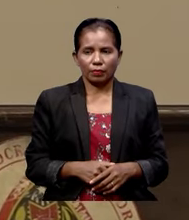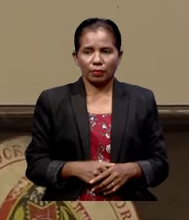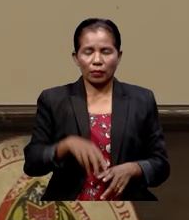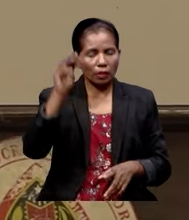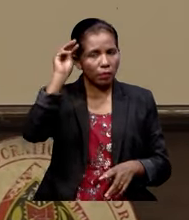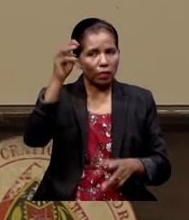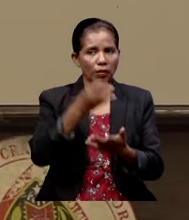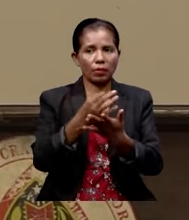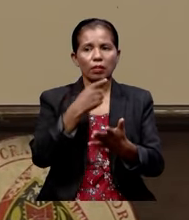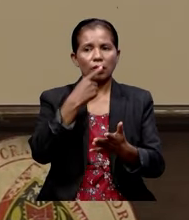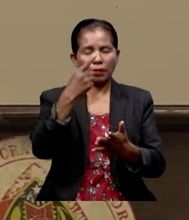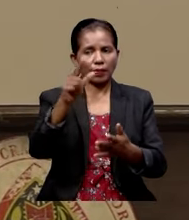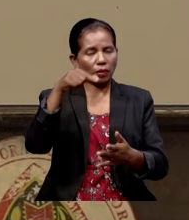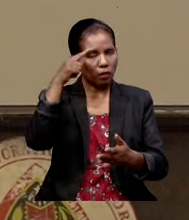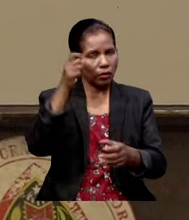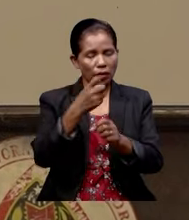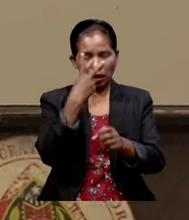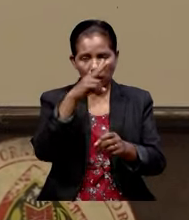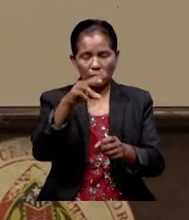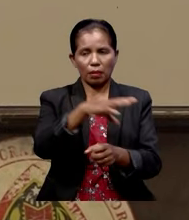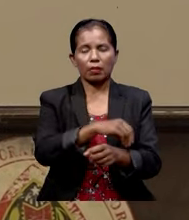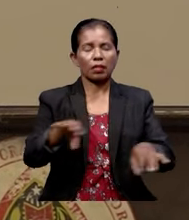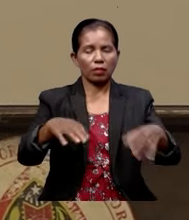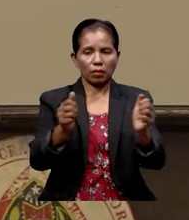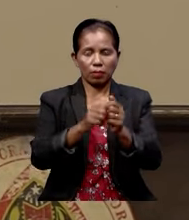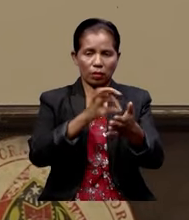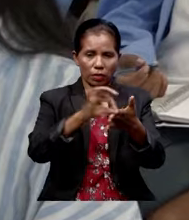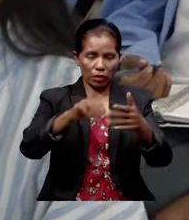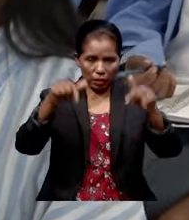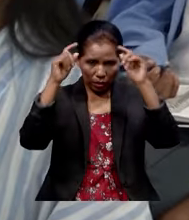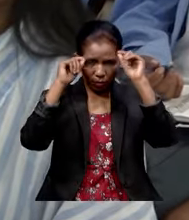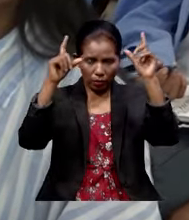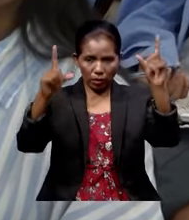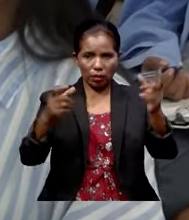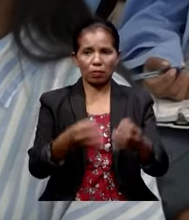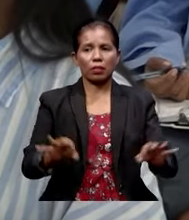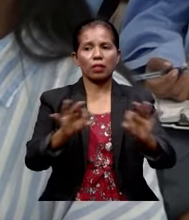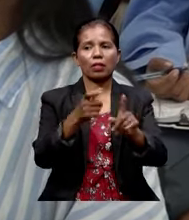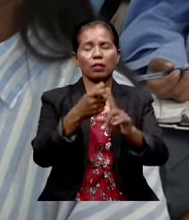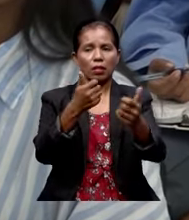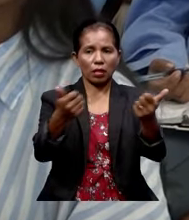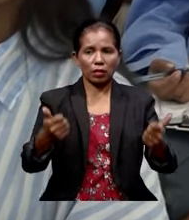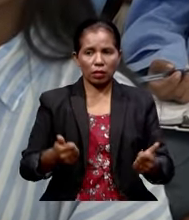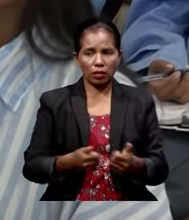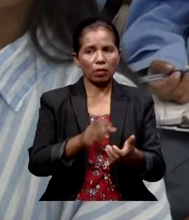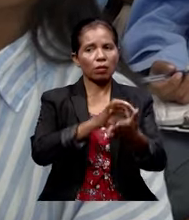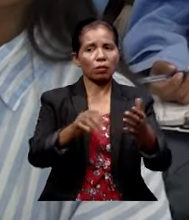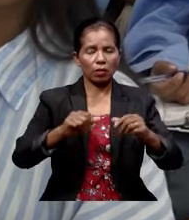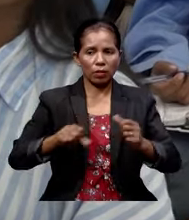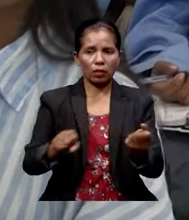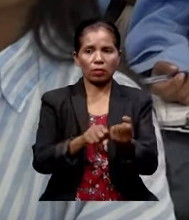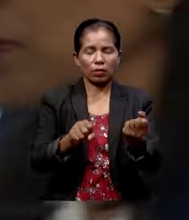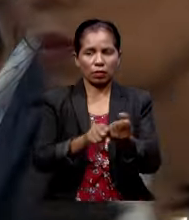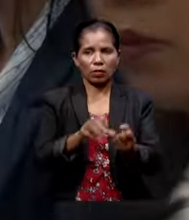Ministra Finanças interina declara governo se halo reforma ba sistema contabilidade ia Timor Leste nuna importância usi asociação contabilidade bele contribui ba